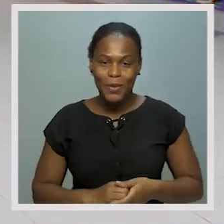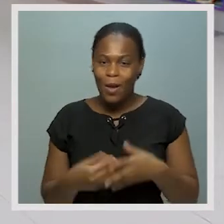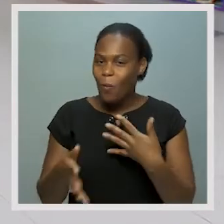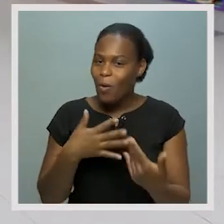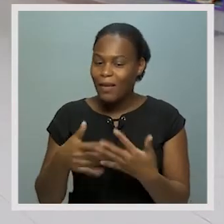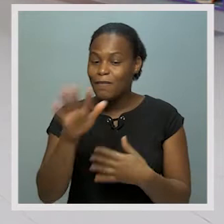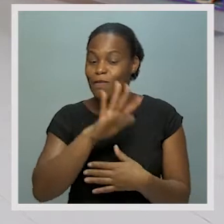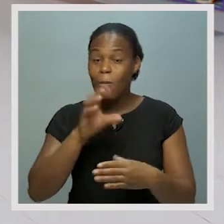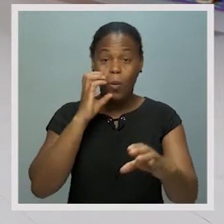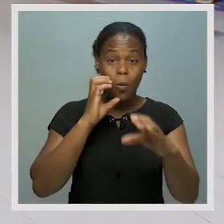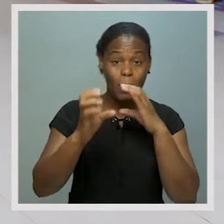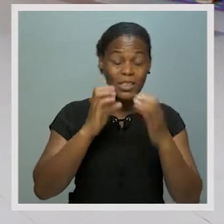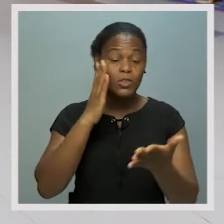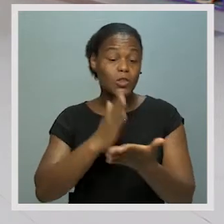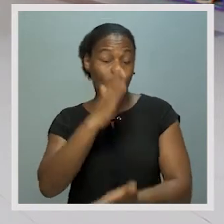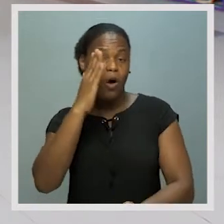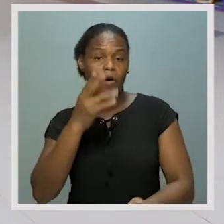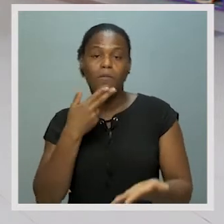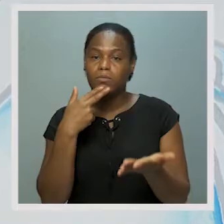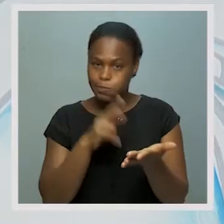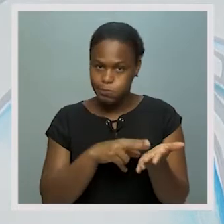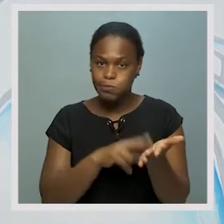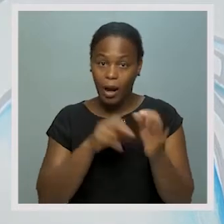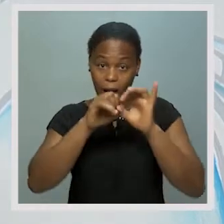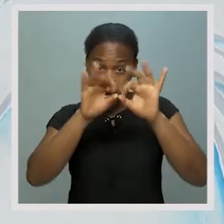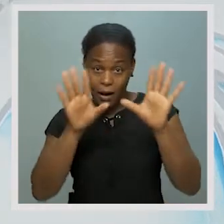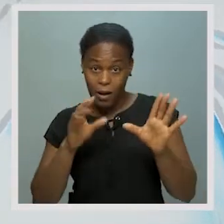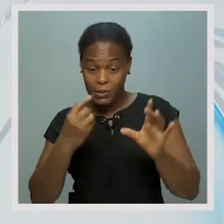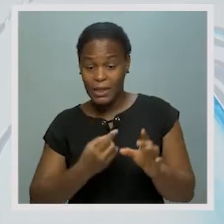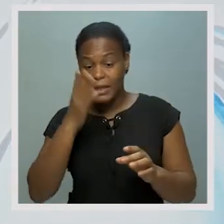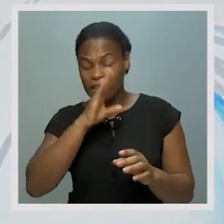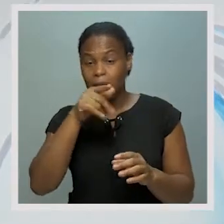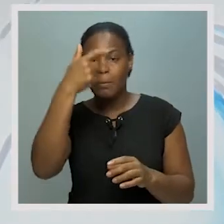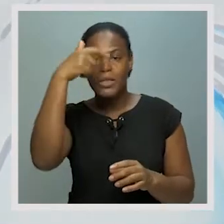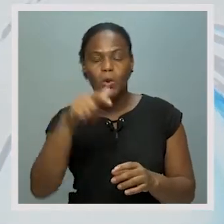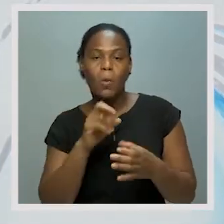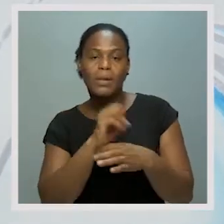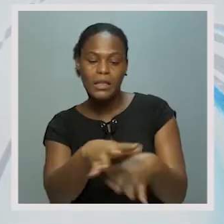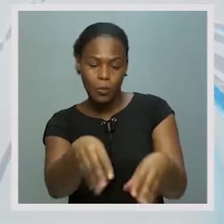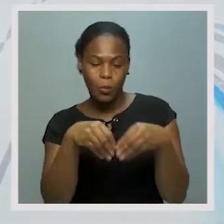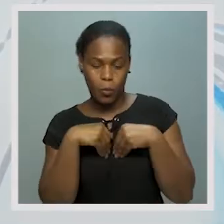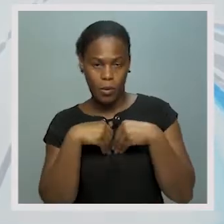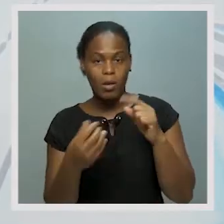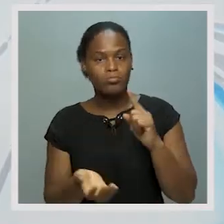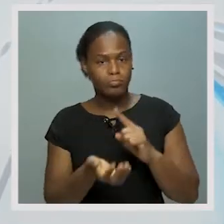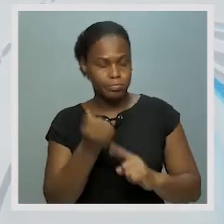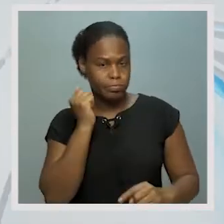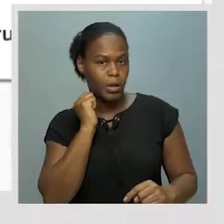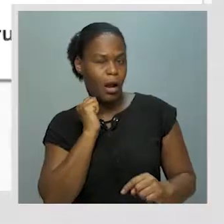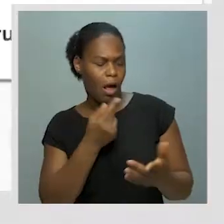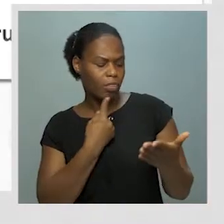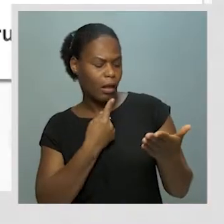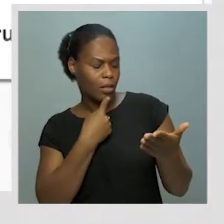Qualquer tipo de comunicação só será efetivada se o receptor conseguir